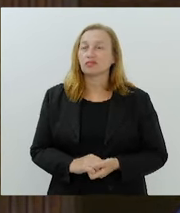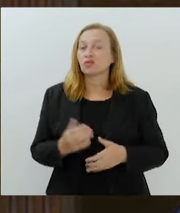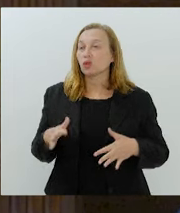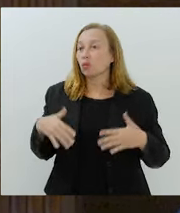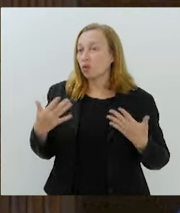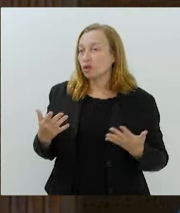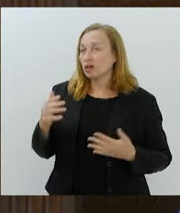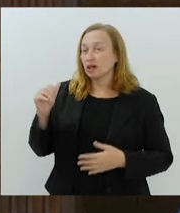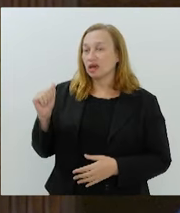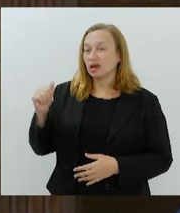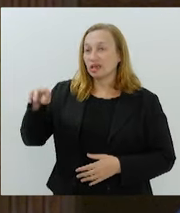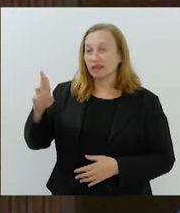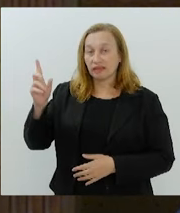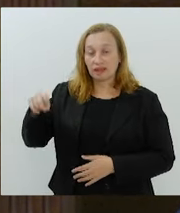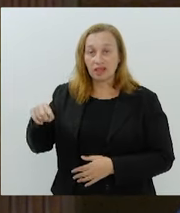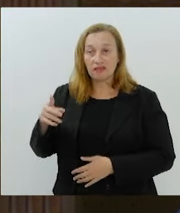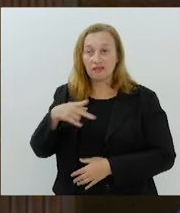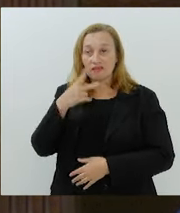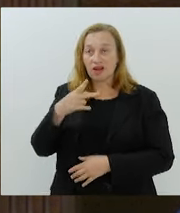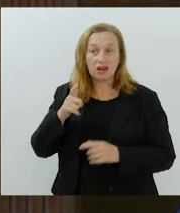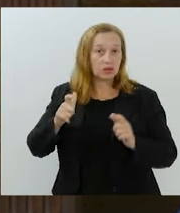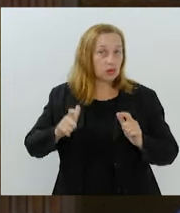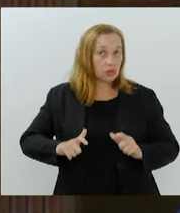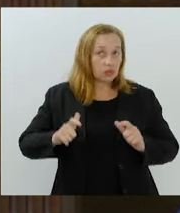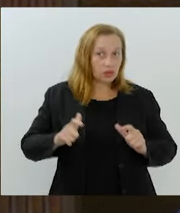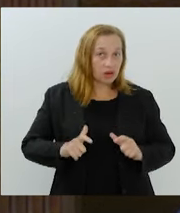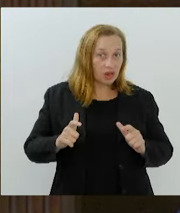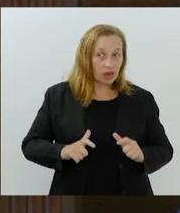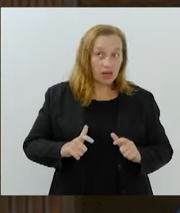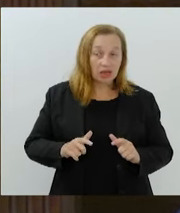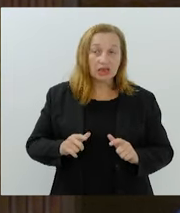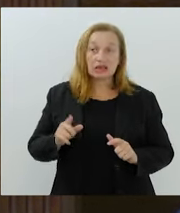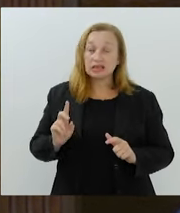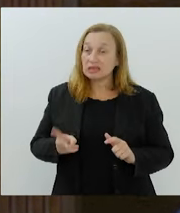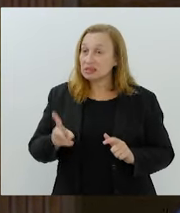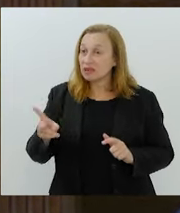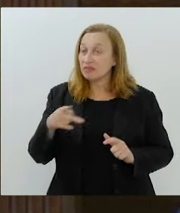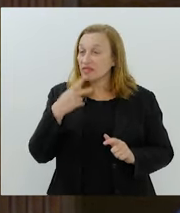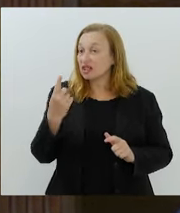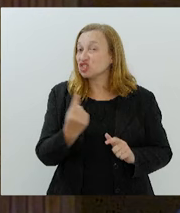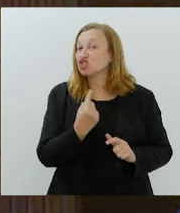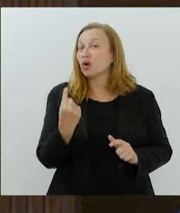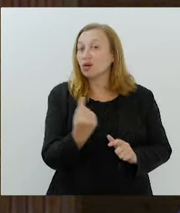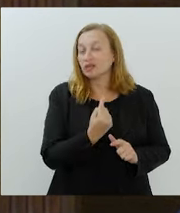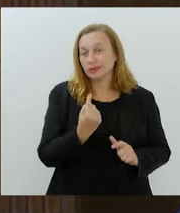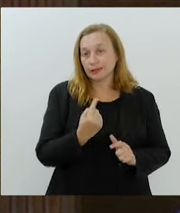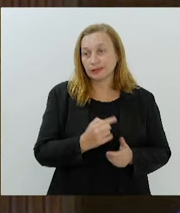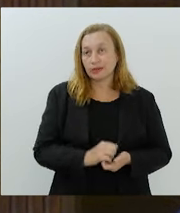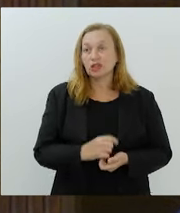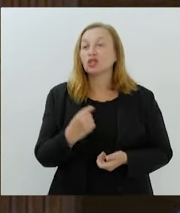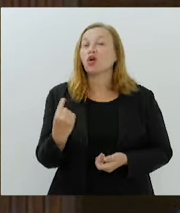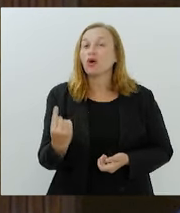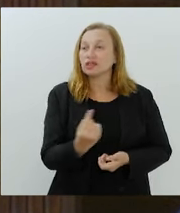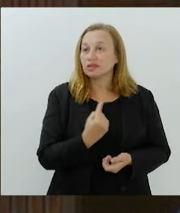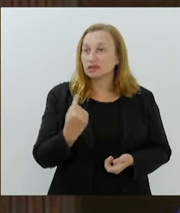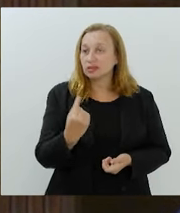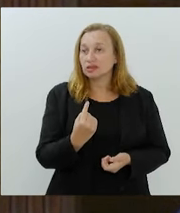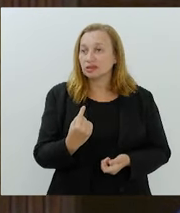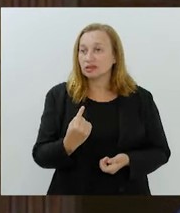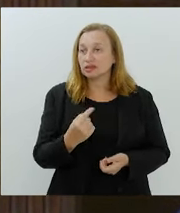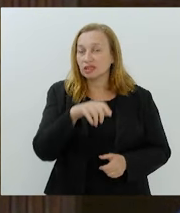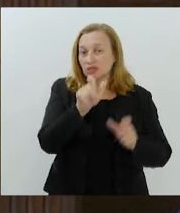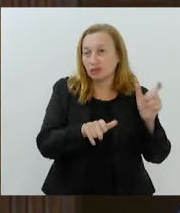do ambiente, ele está sempre falando de nós. Nós, as